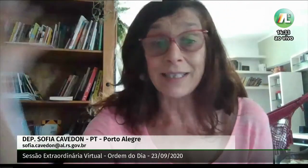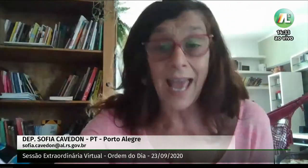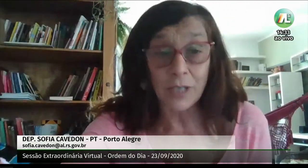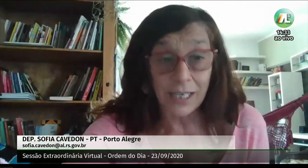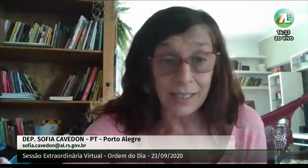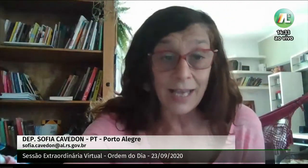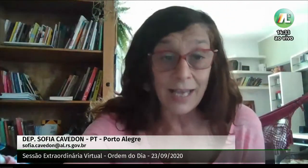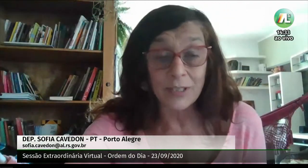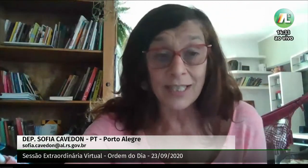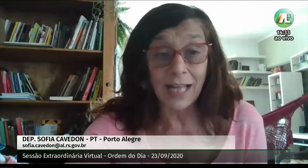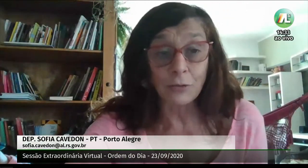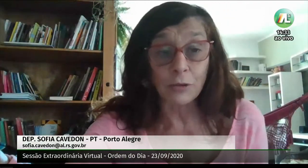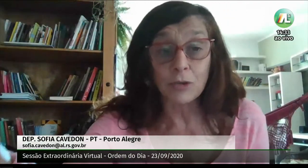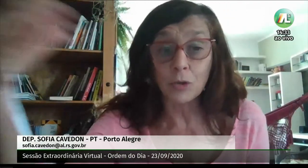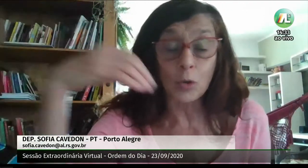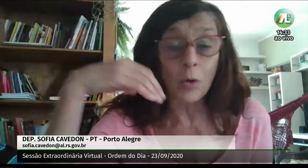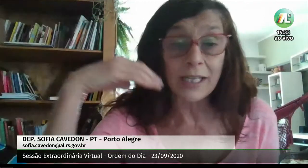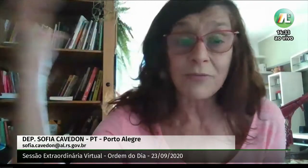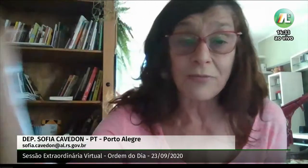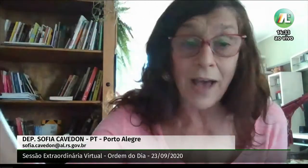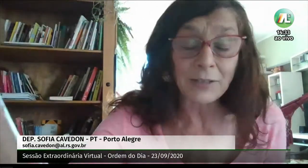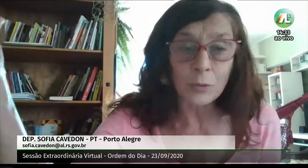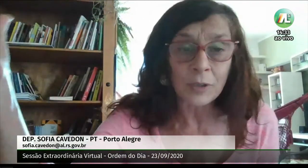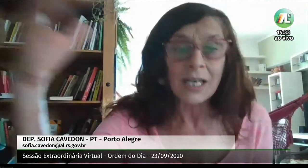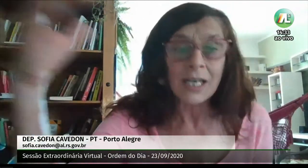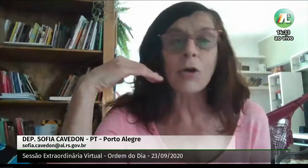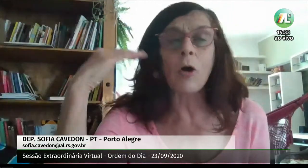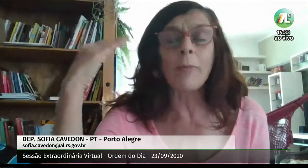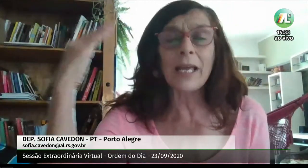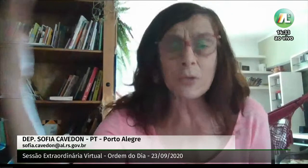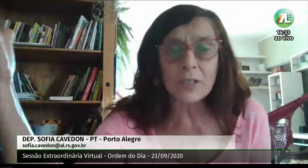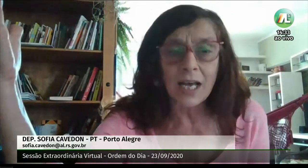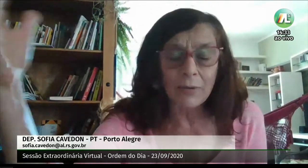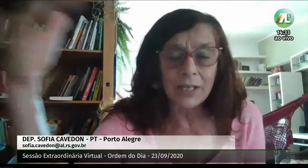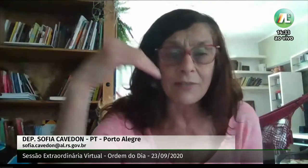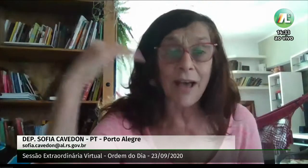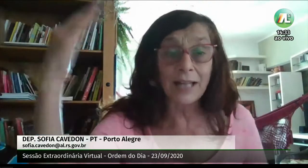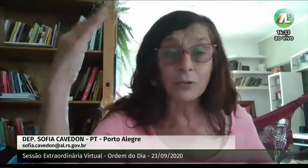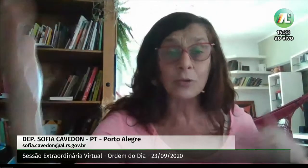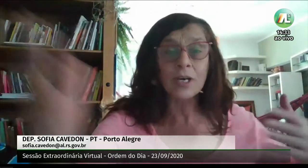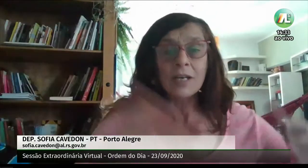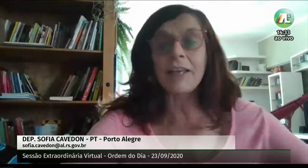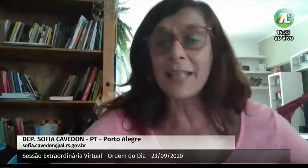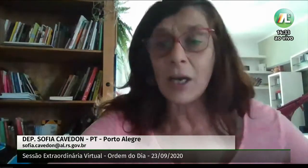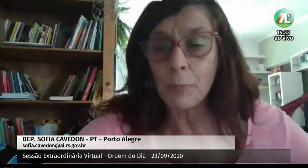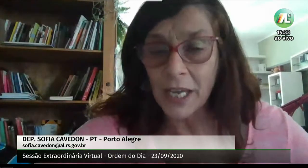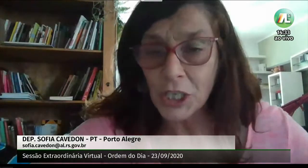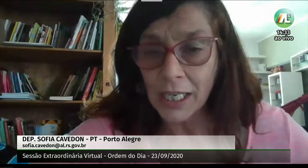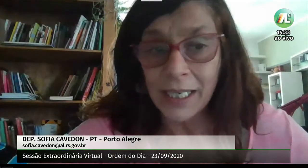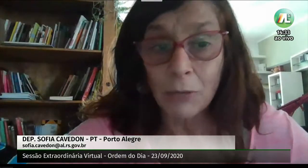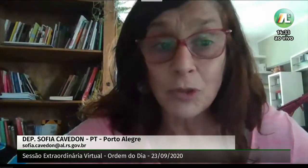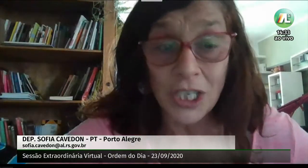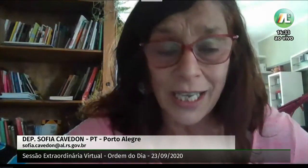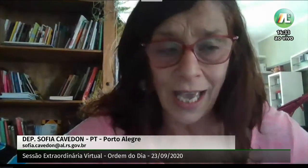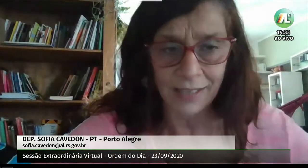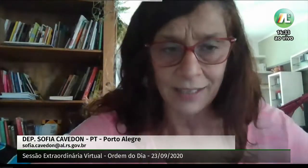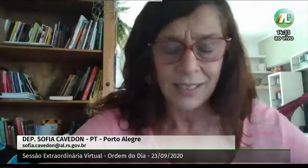tinha ideia do que era o Estado do Rio Grande do Sul, ou ele de fato criou uma ilusão, ele de fato vendeu um peixe